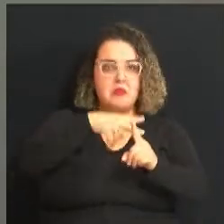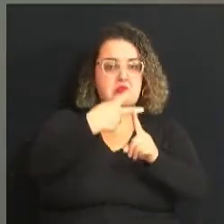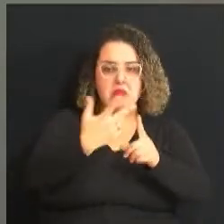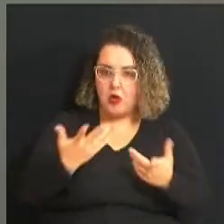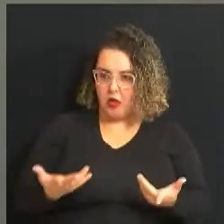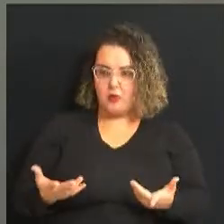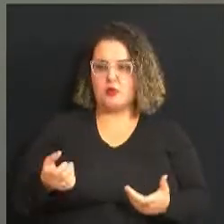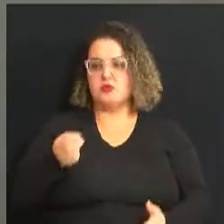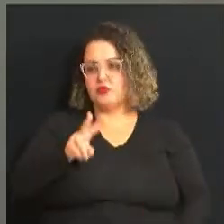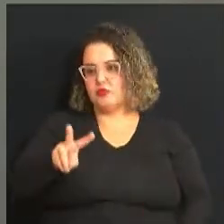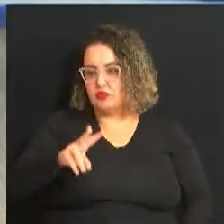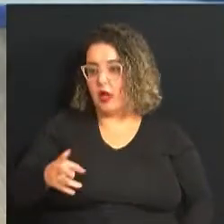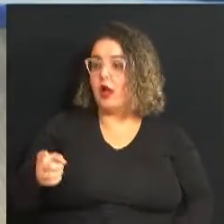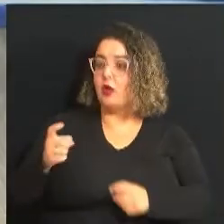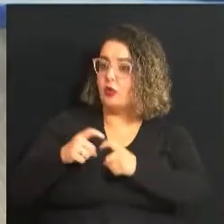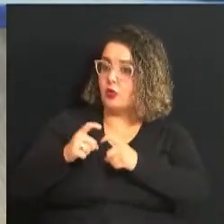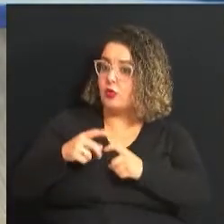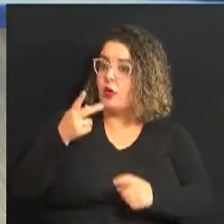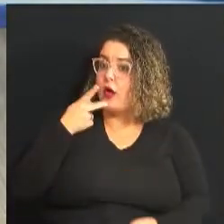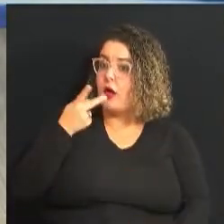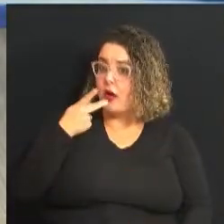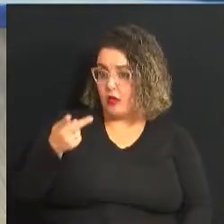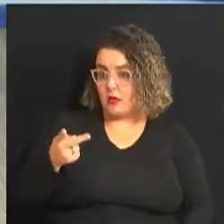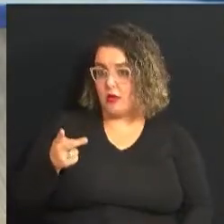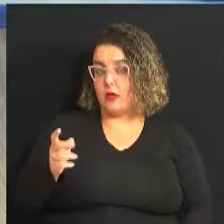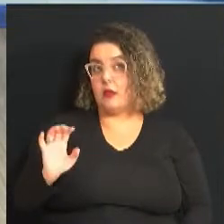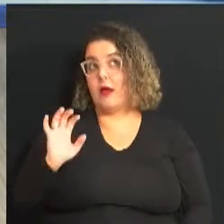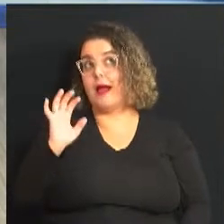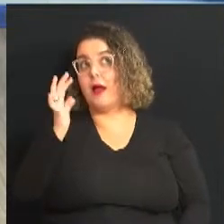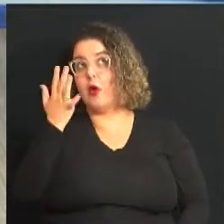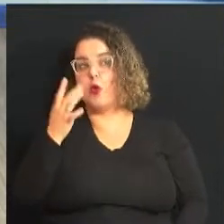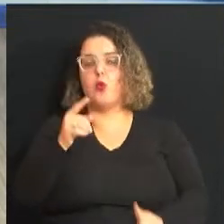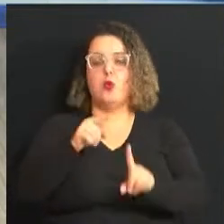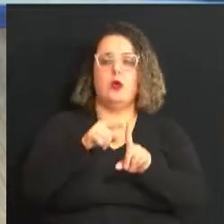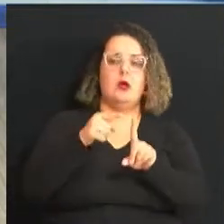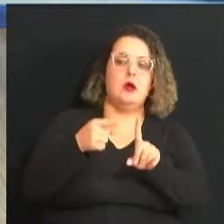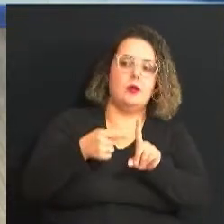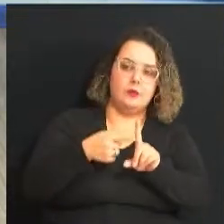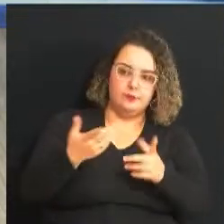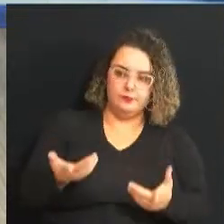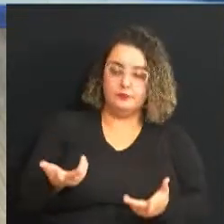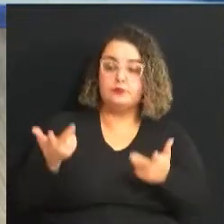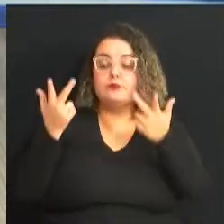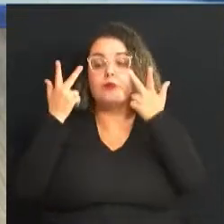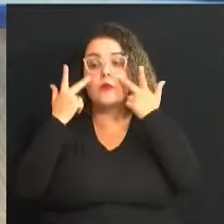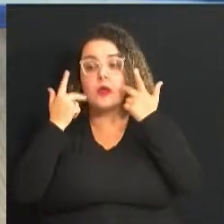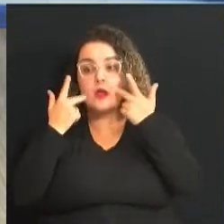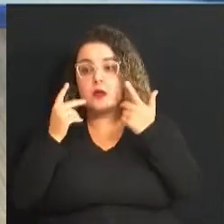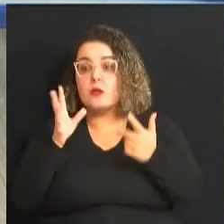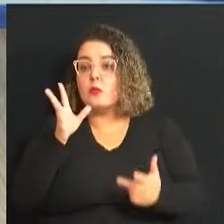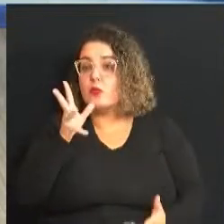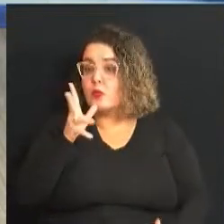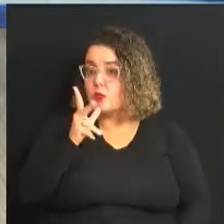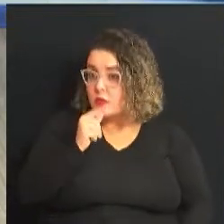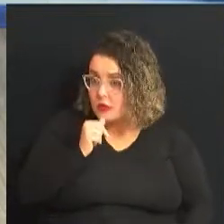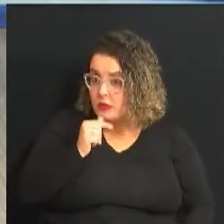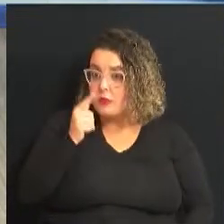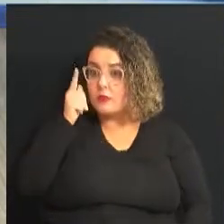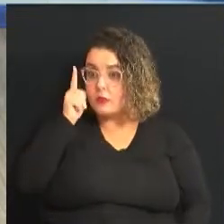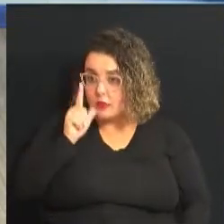Doutor, o senhor vitamina. falou aí acontecer a gravidez. É normal demorar para